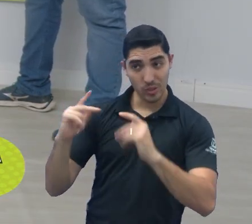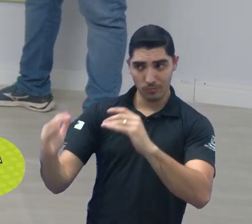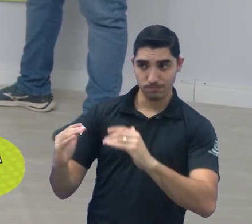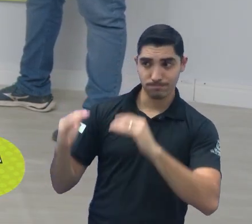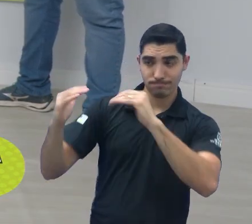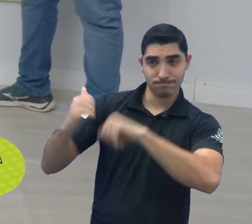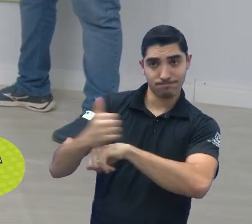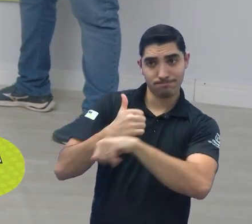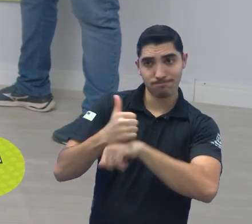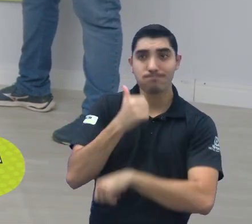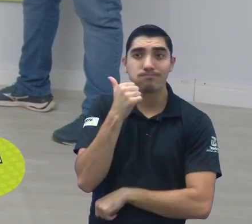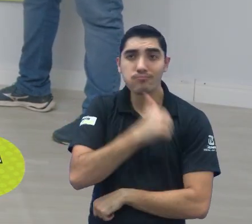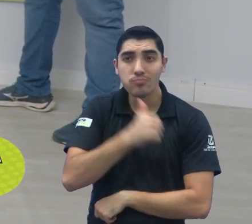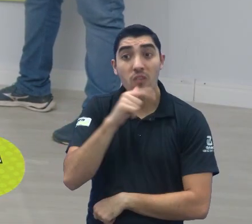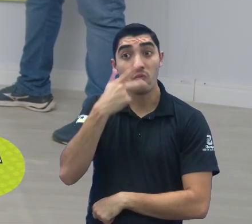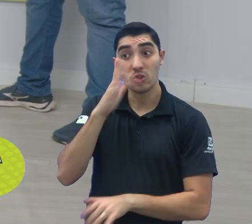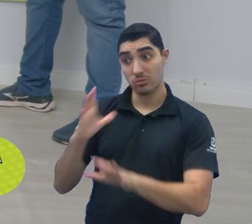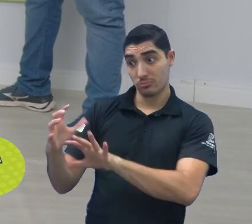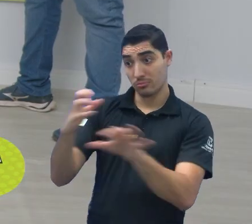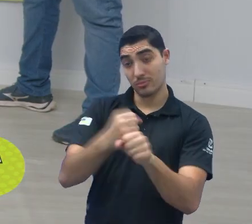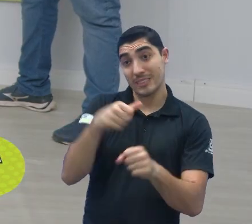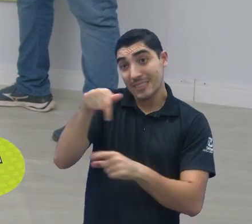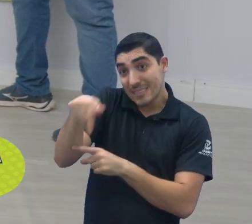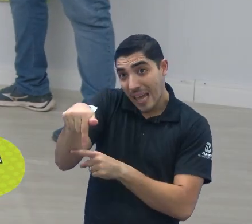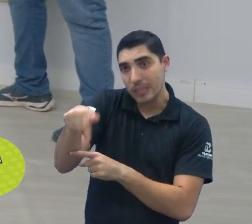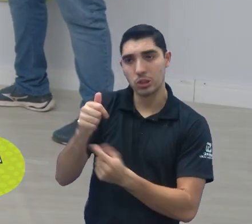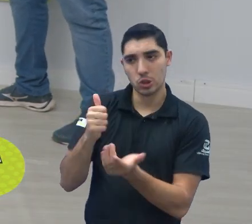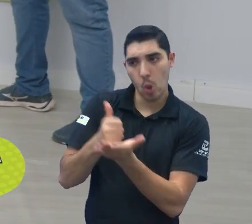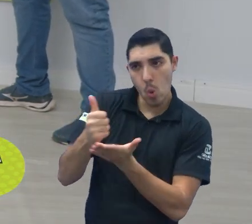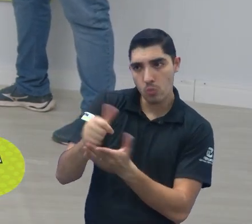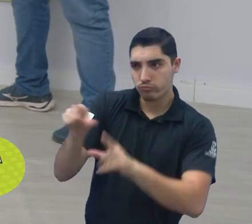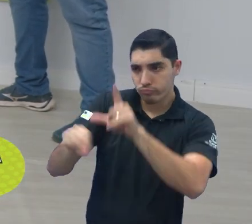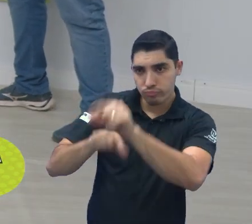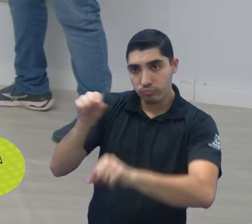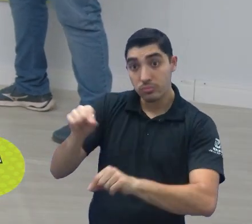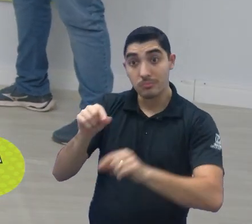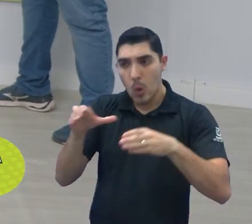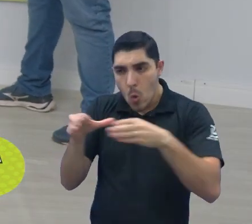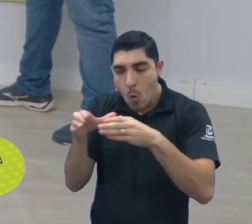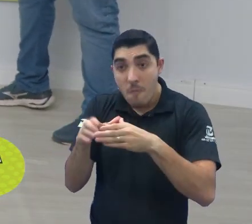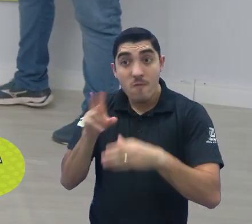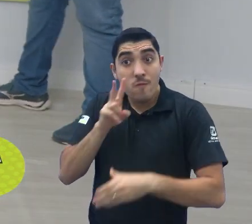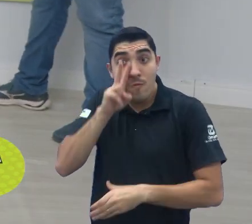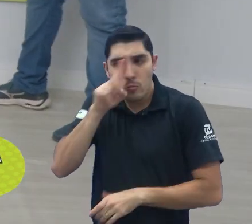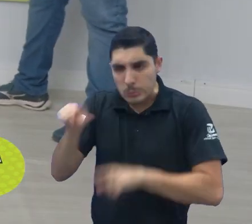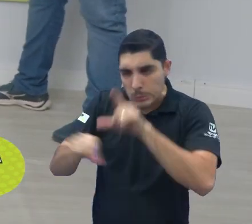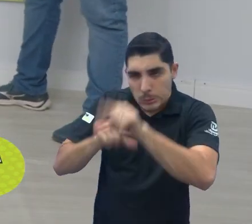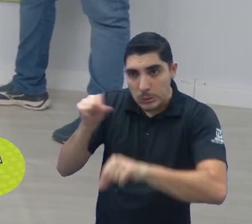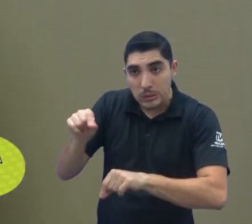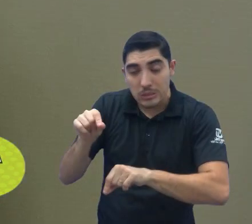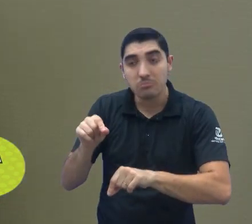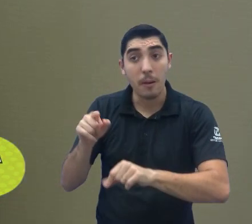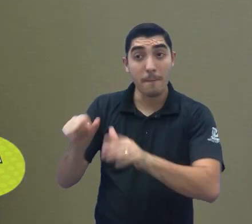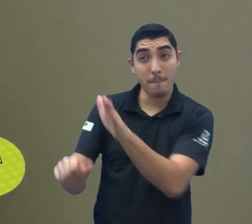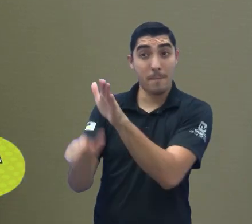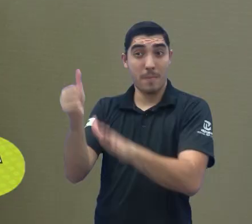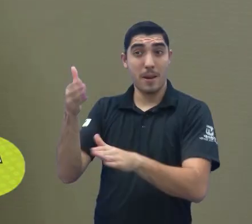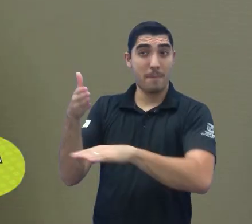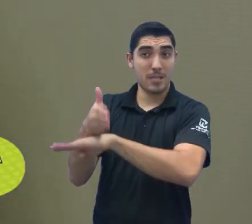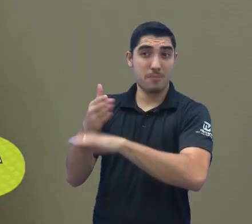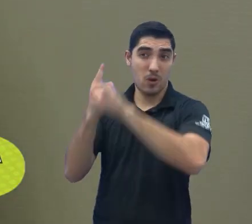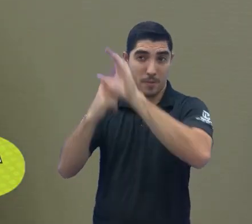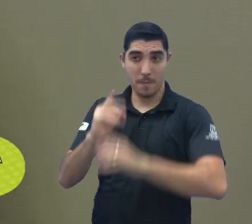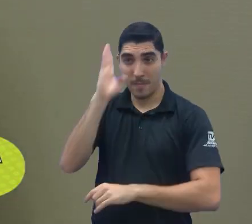falou, já tem 7 contratadas, estão com os pés no chão, montando uma boa equipe para a disputa primeiro da LBF? Olha, pode esperar um